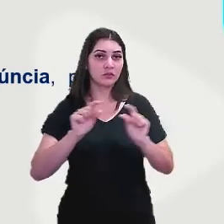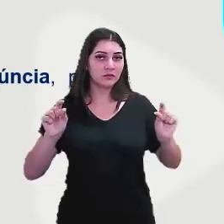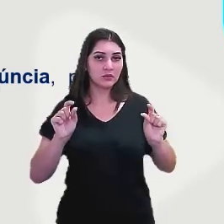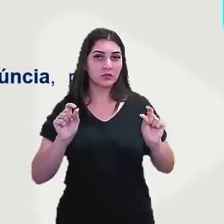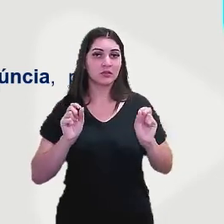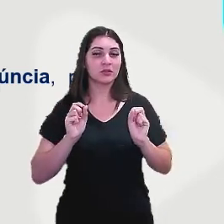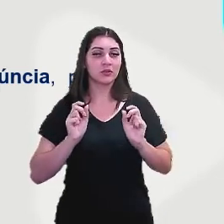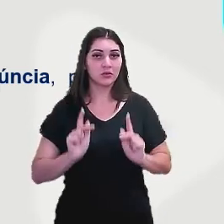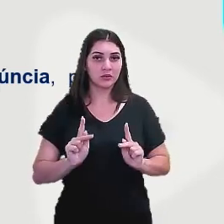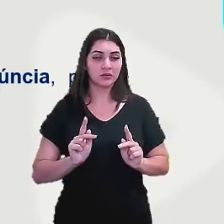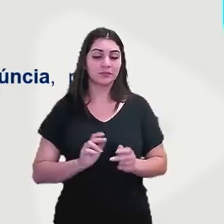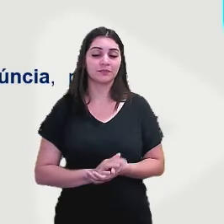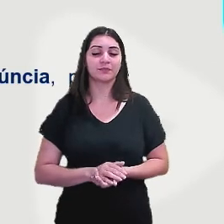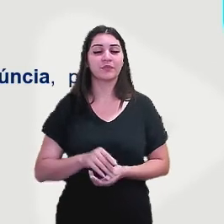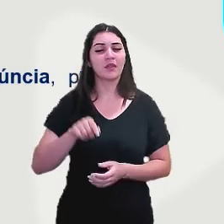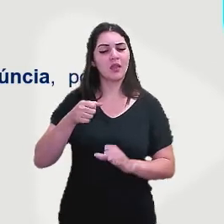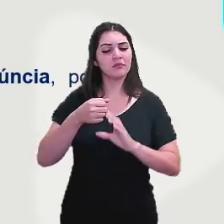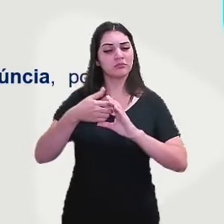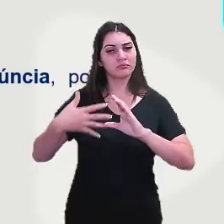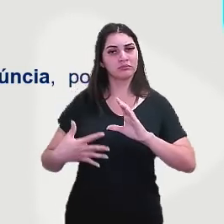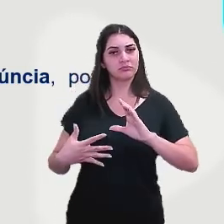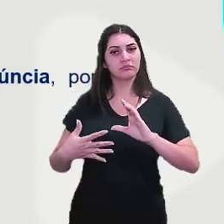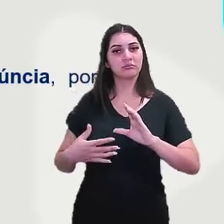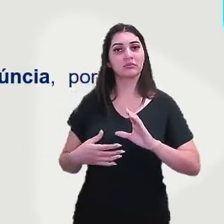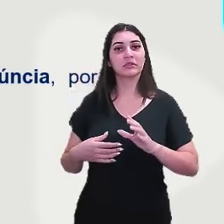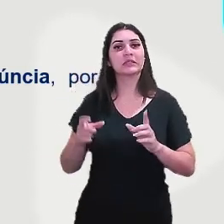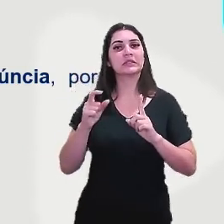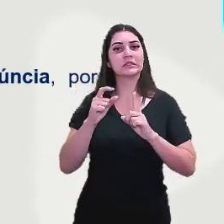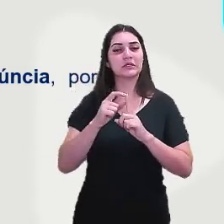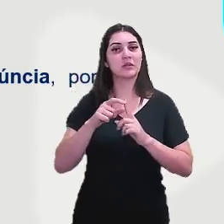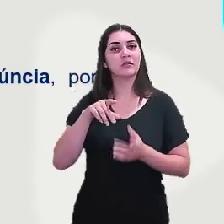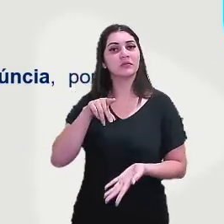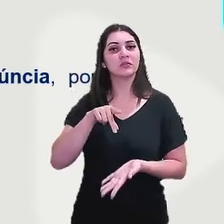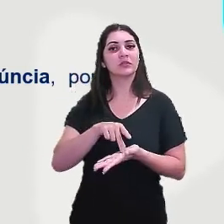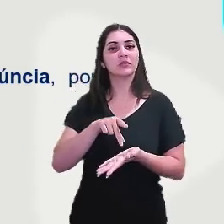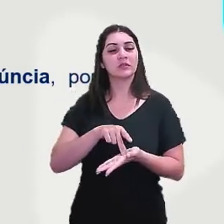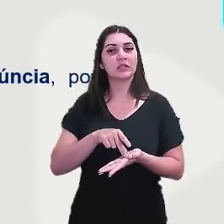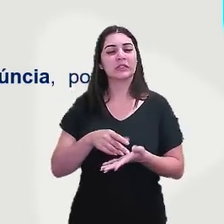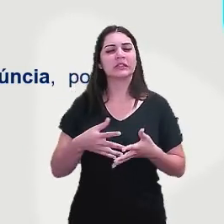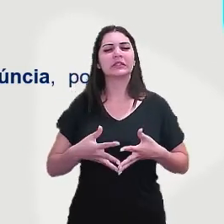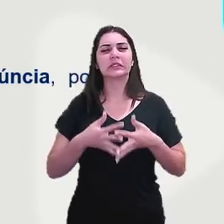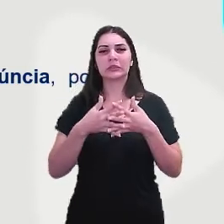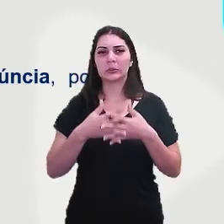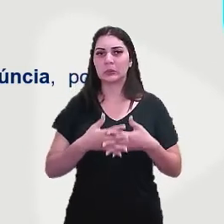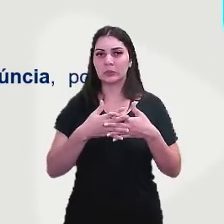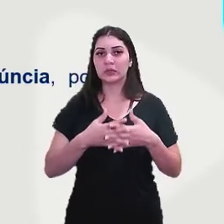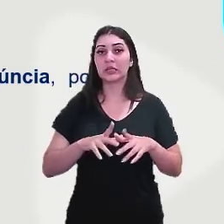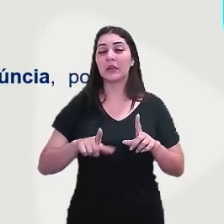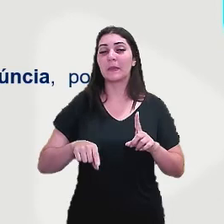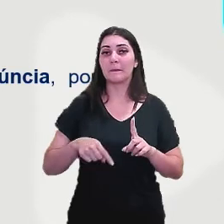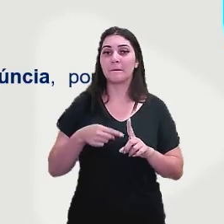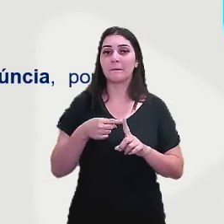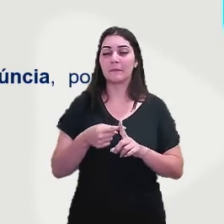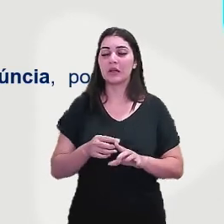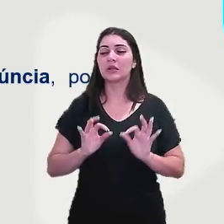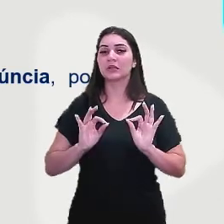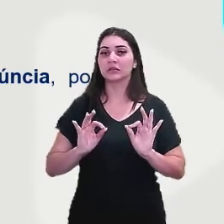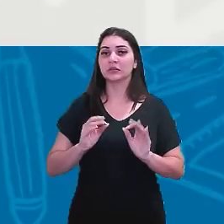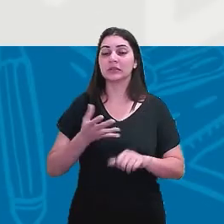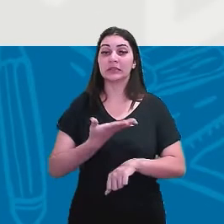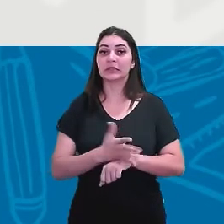ok? Essas classificações são palavras realmente um pouquinho complicadas. Mas, assim,